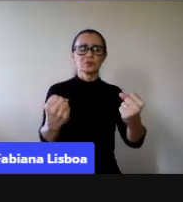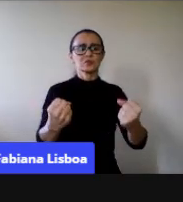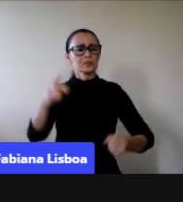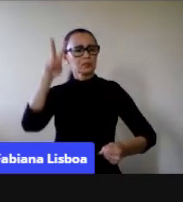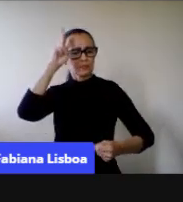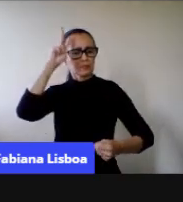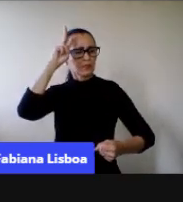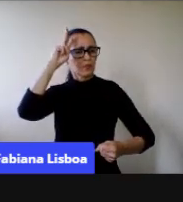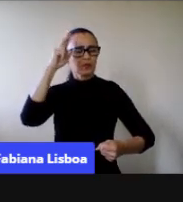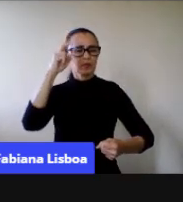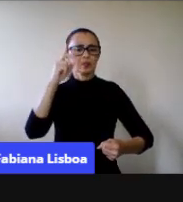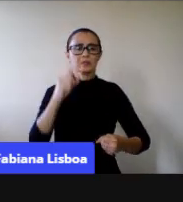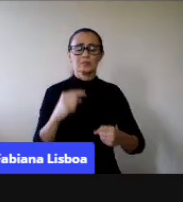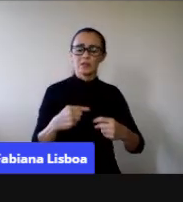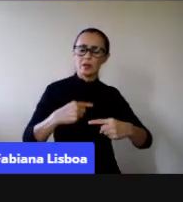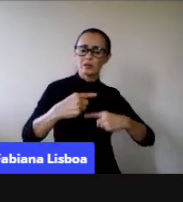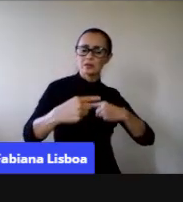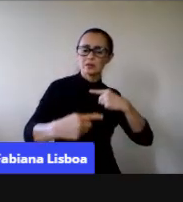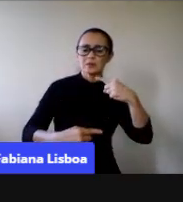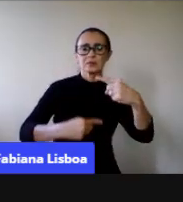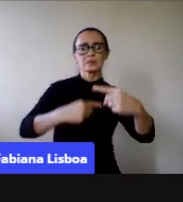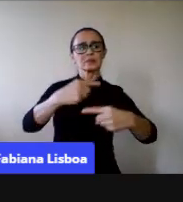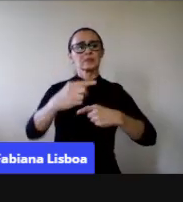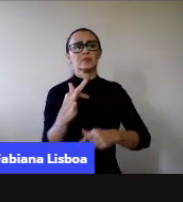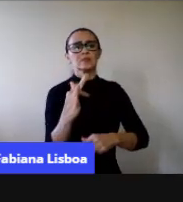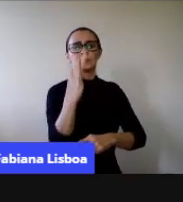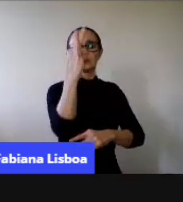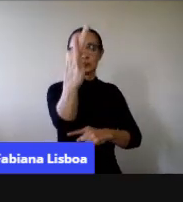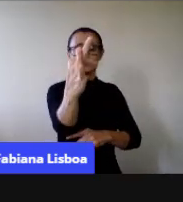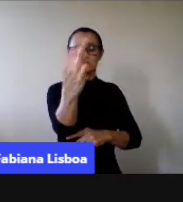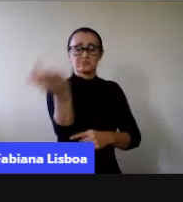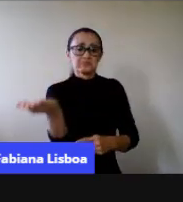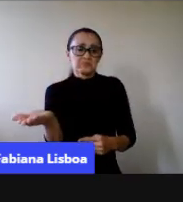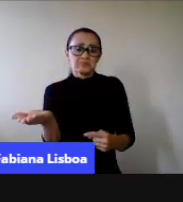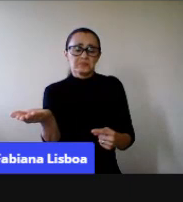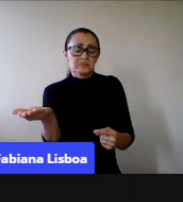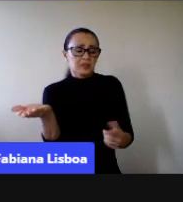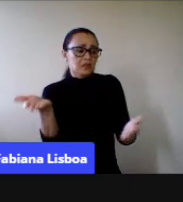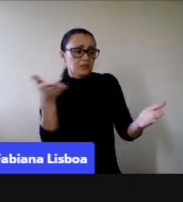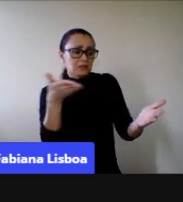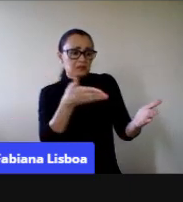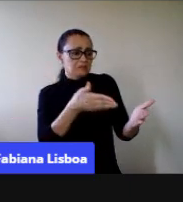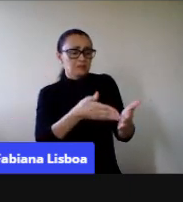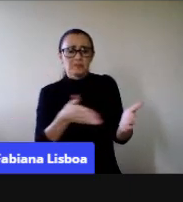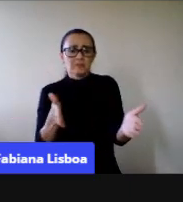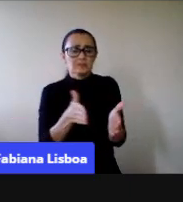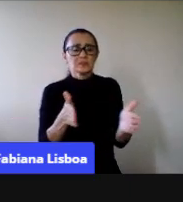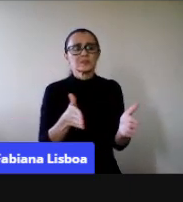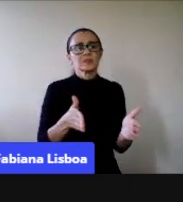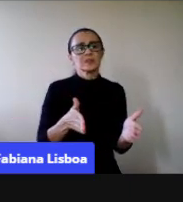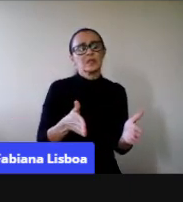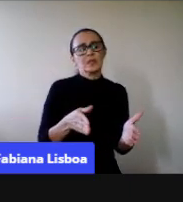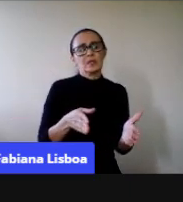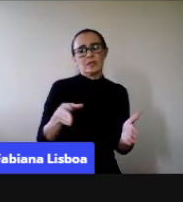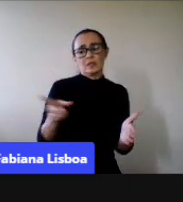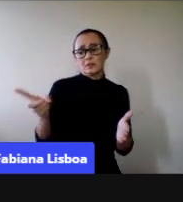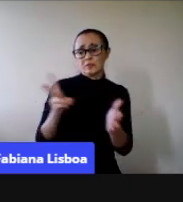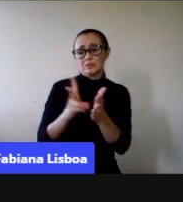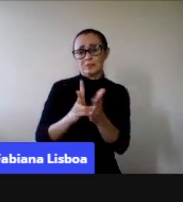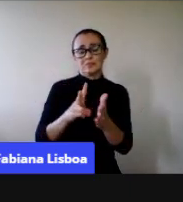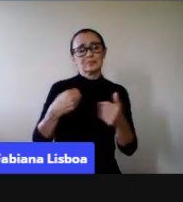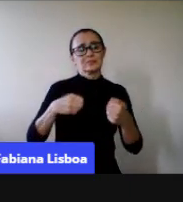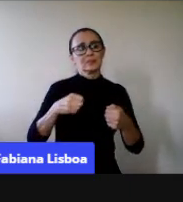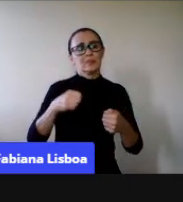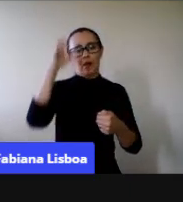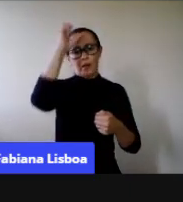gerações futuras. Então, até então, era só uma língua oficial, né? Eles tinham que aprender o português, as suas